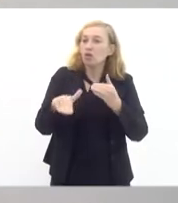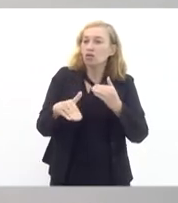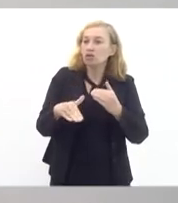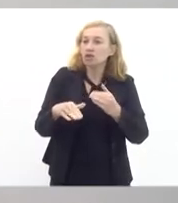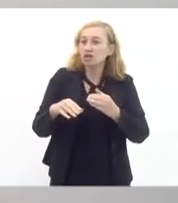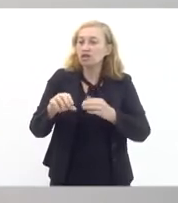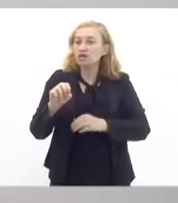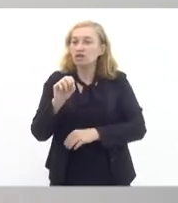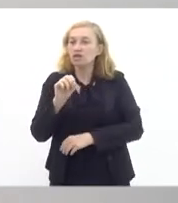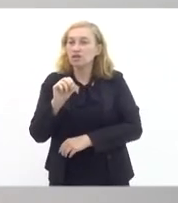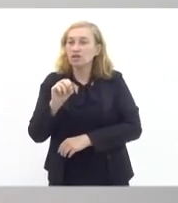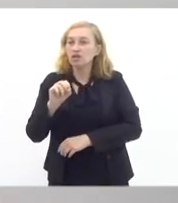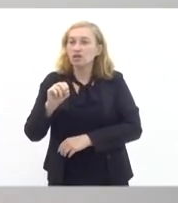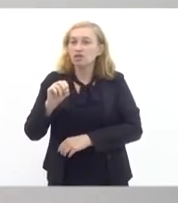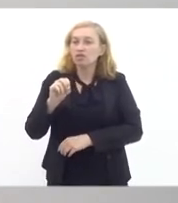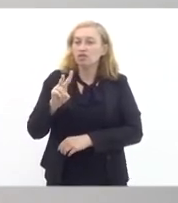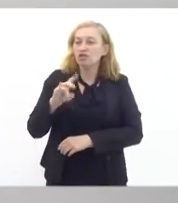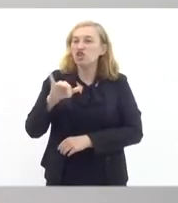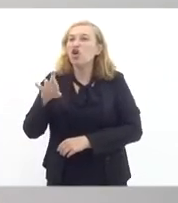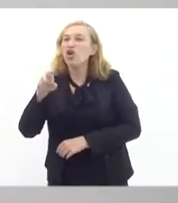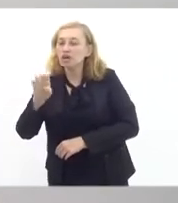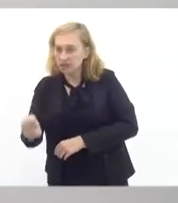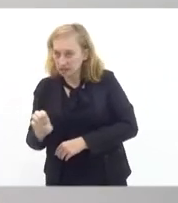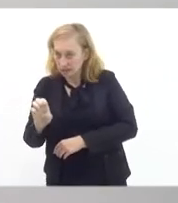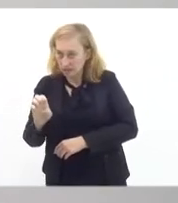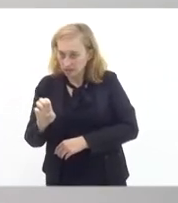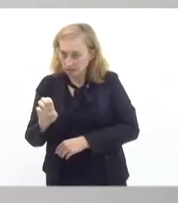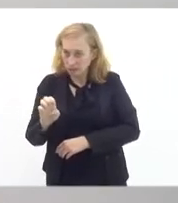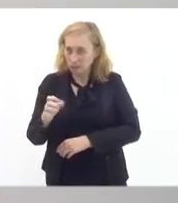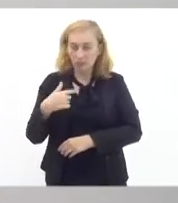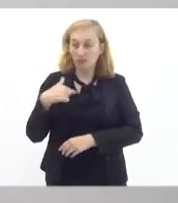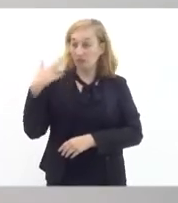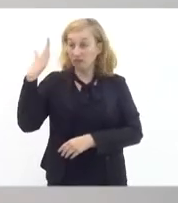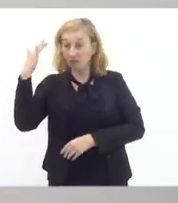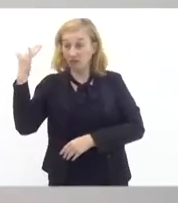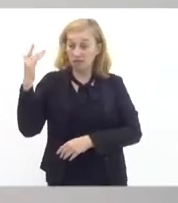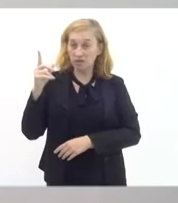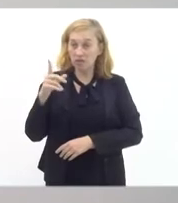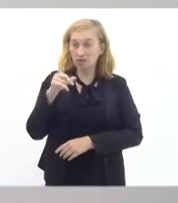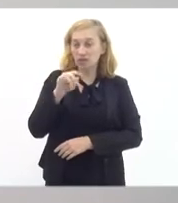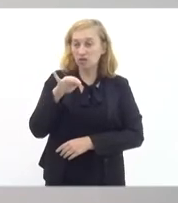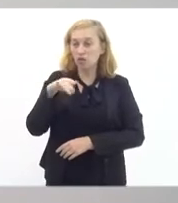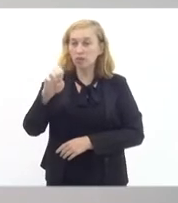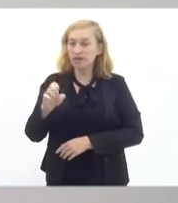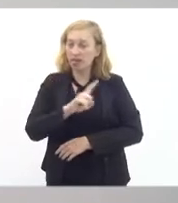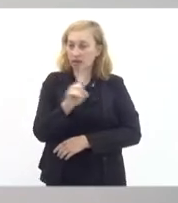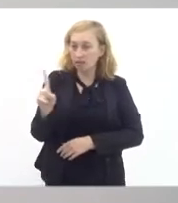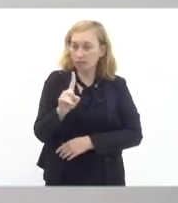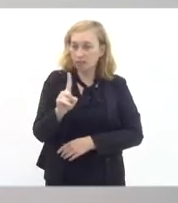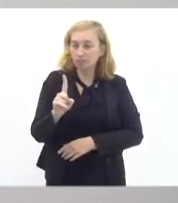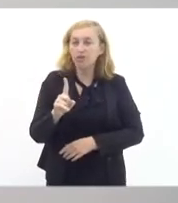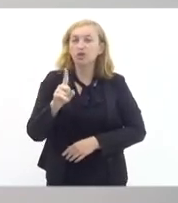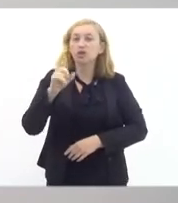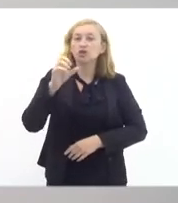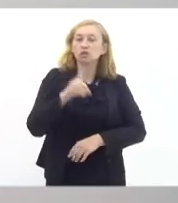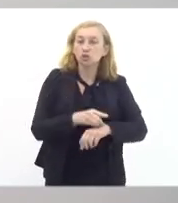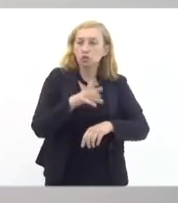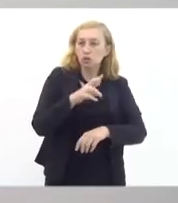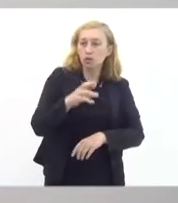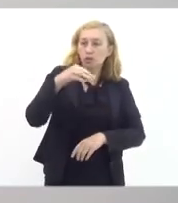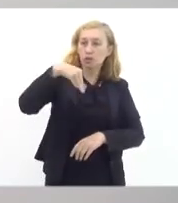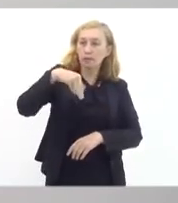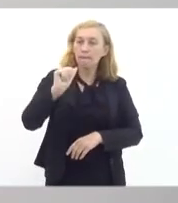leptospirose. Não estou falando isso aqui para fazer propaganda do Brasil Kennel Club, não, tá? O Vinícius Cordeiro está aqui, porque o doutor Mauro Blanco falou que, como eles